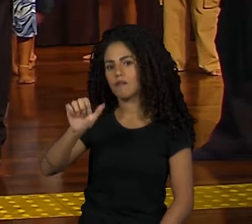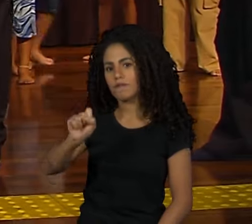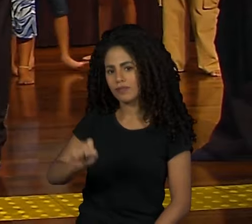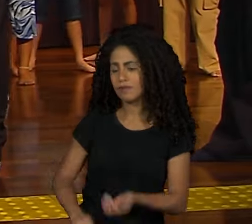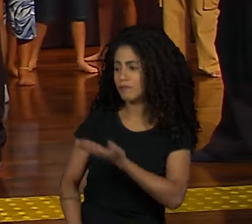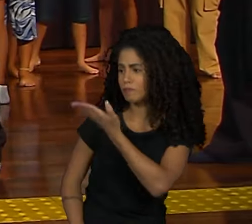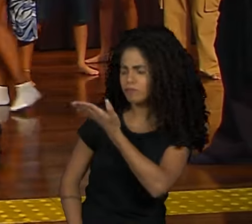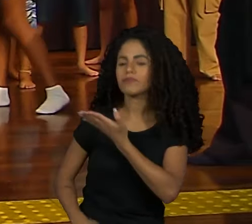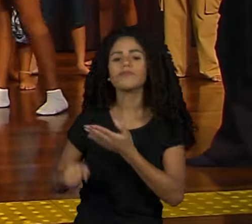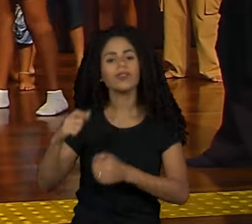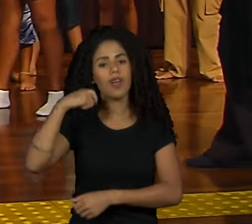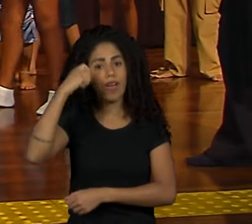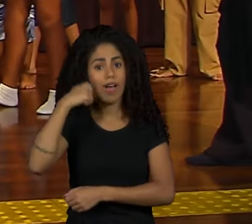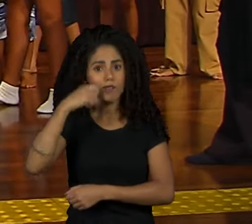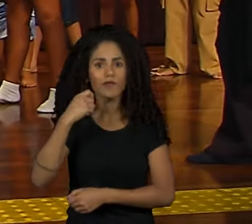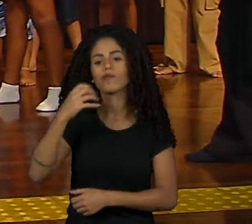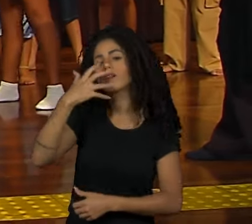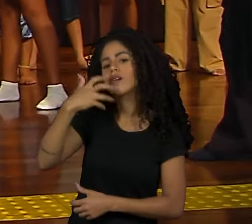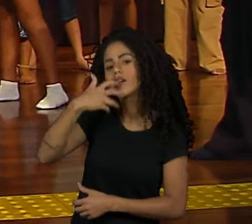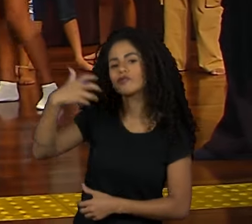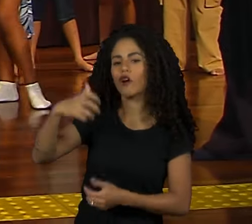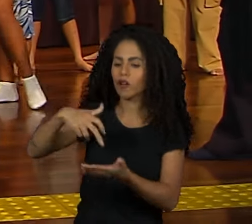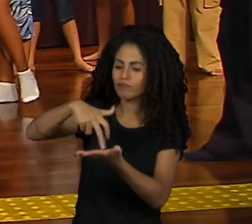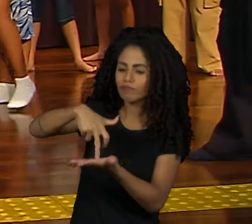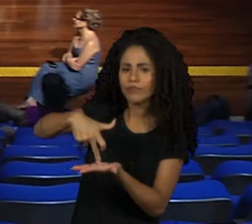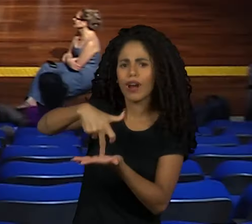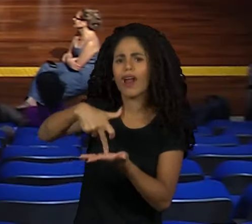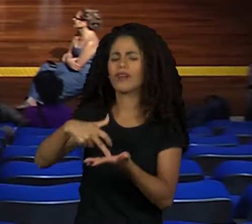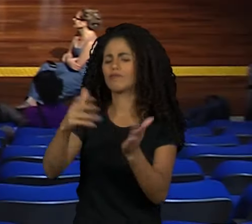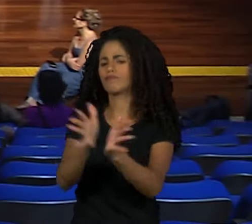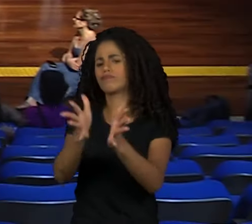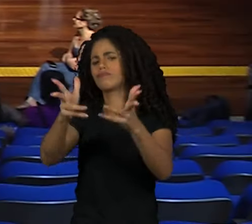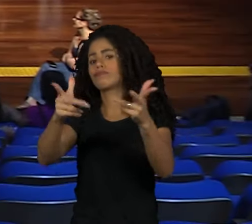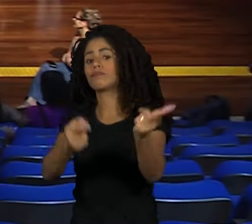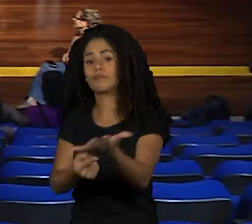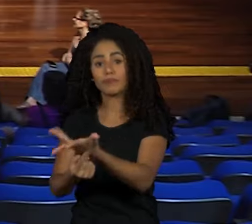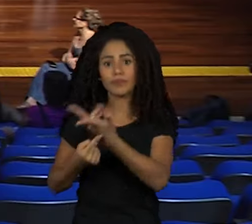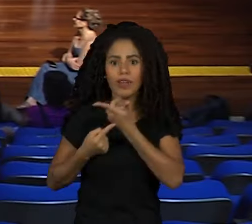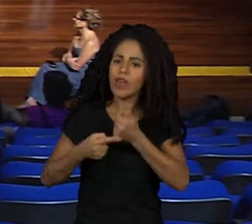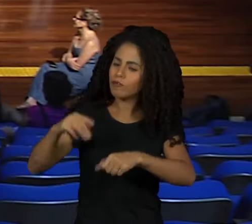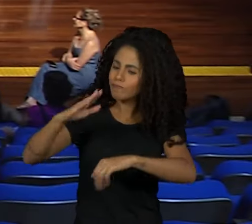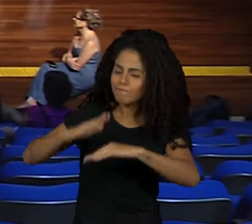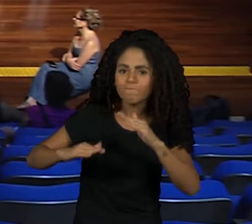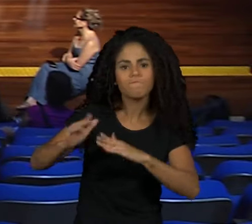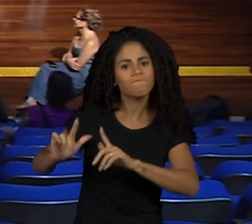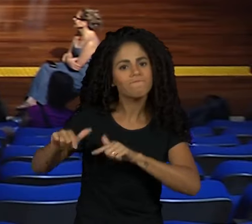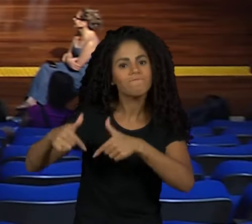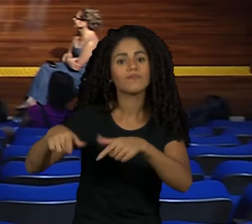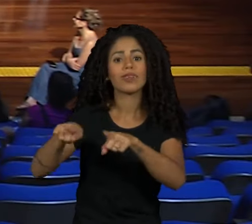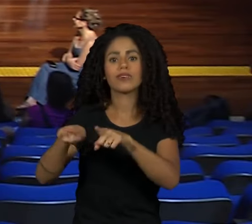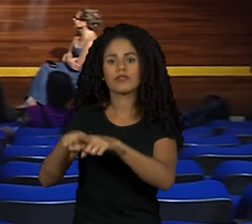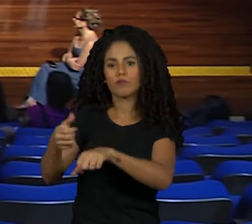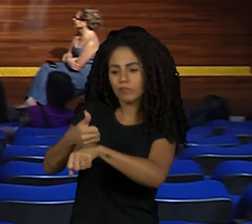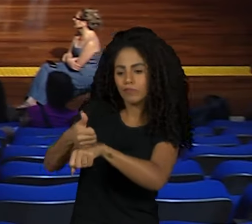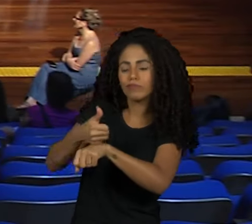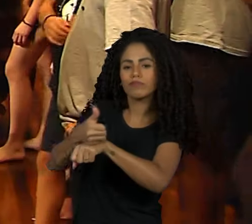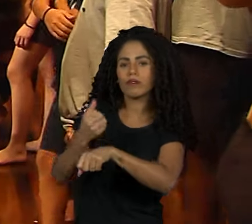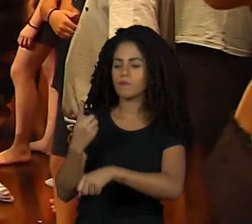ator, cantor, bailarino, um artista completo que dedica a carreira aos musicais desde os anos